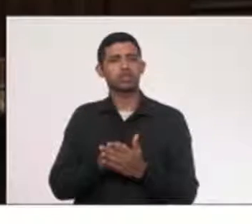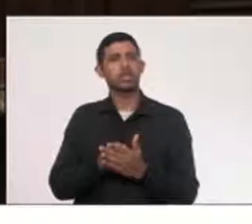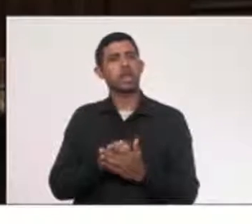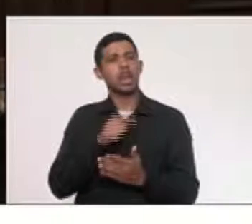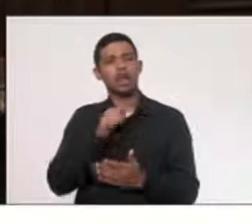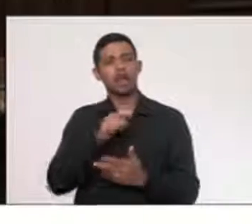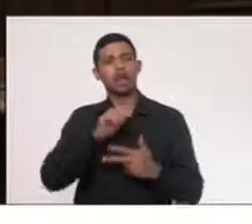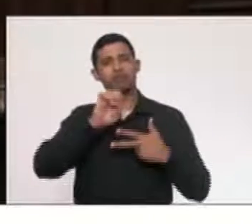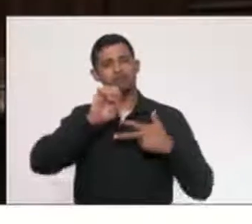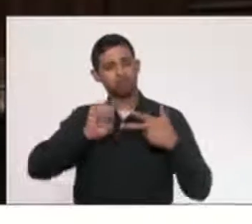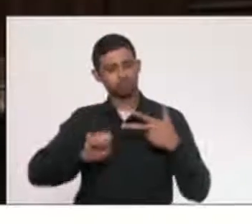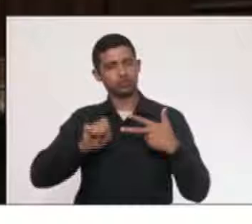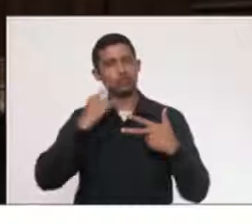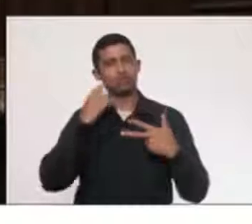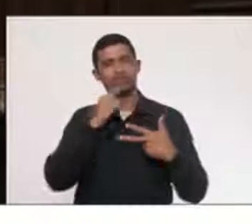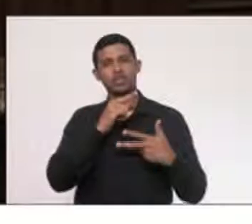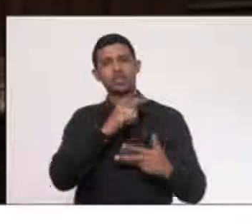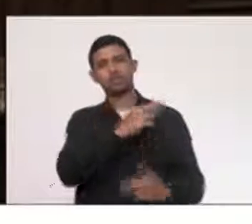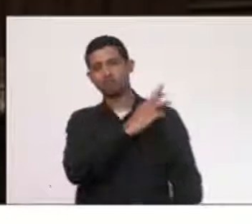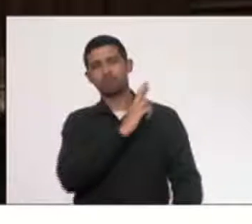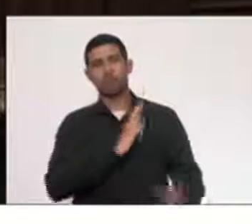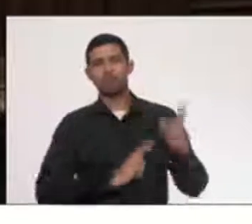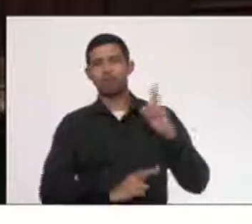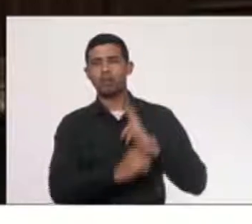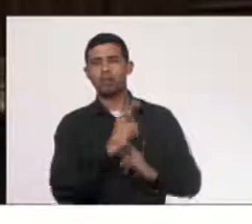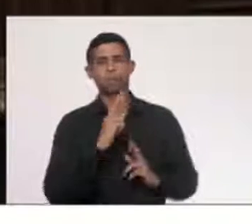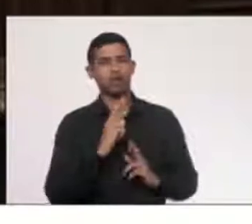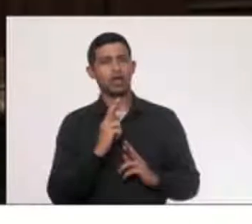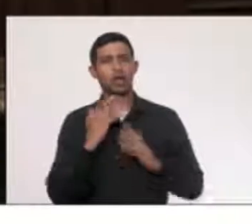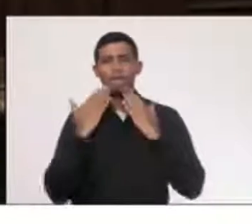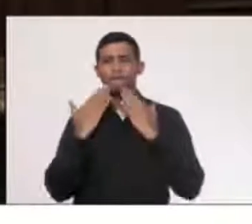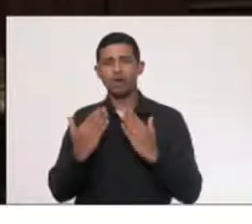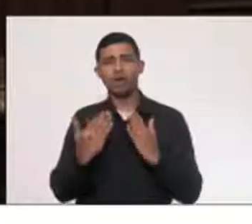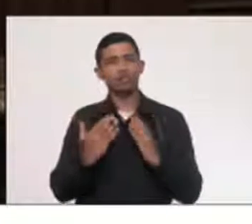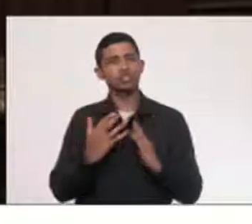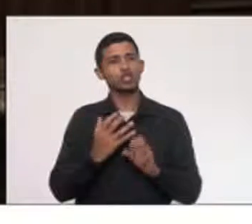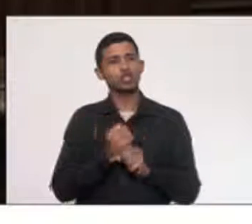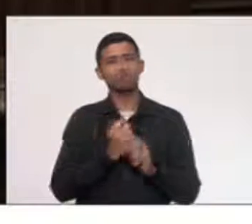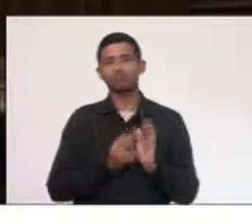Executivo que responda em relação ao orçamento,